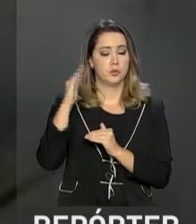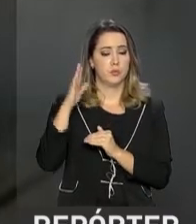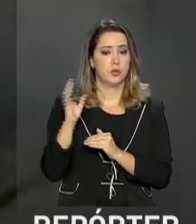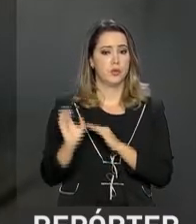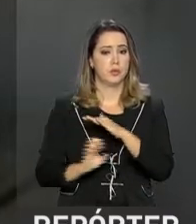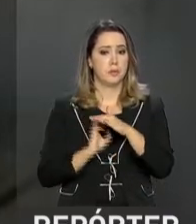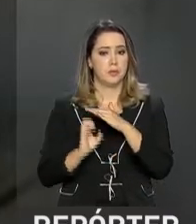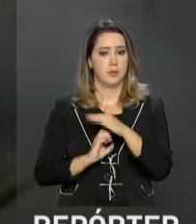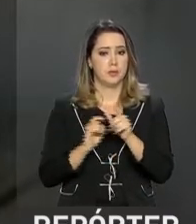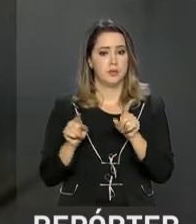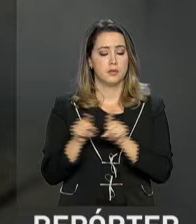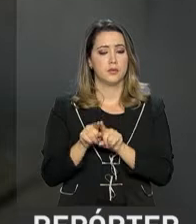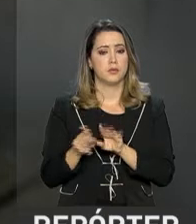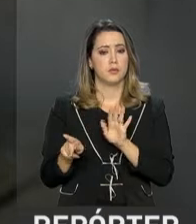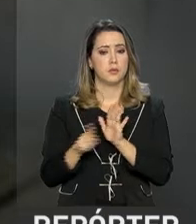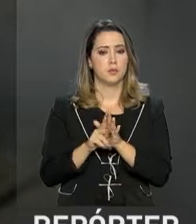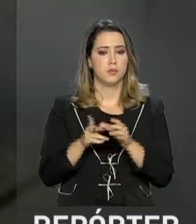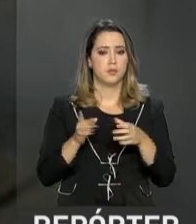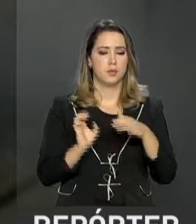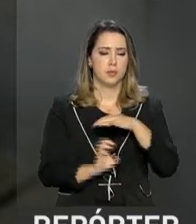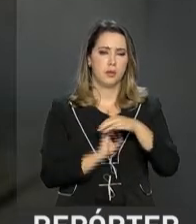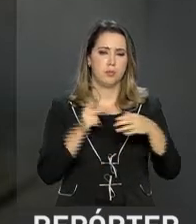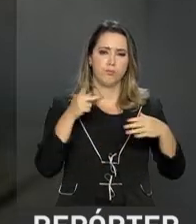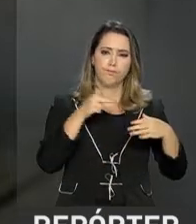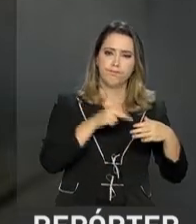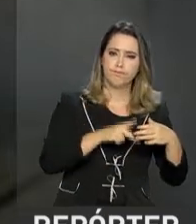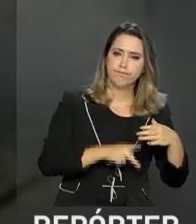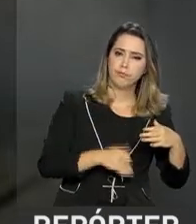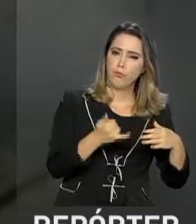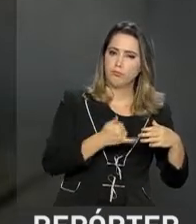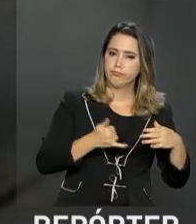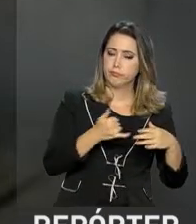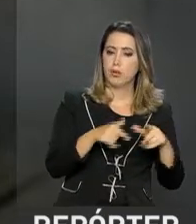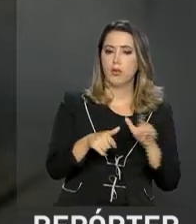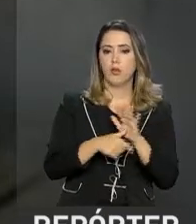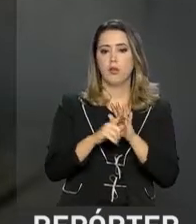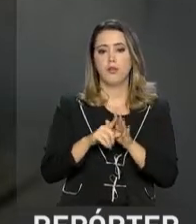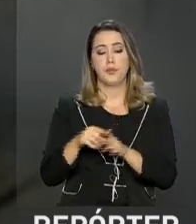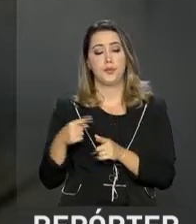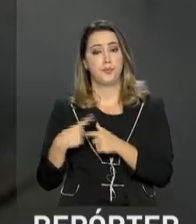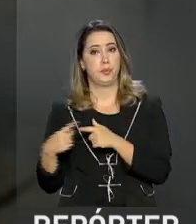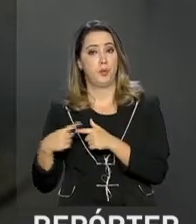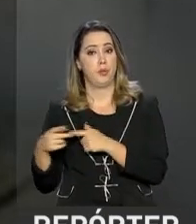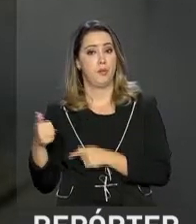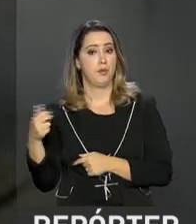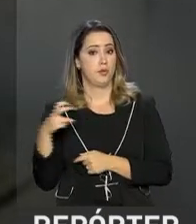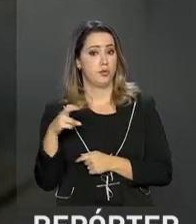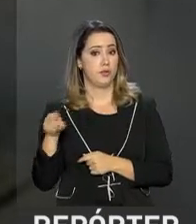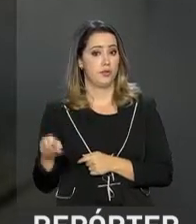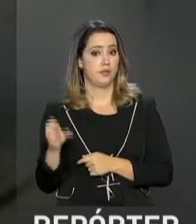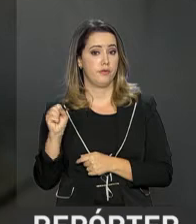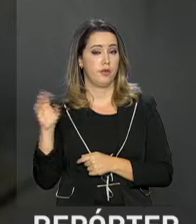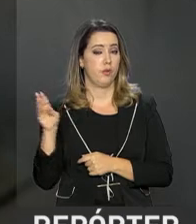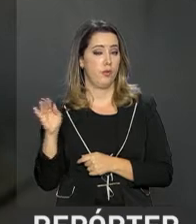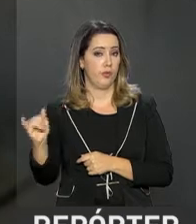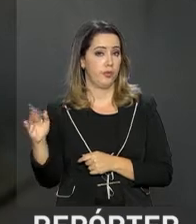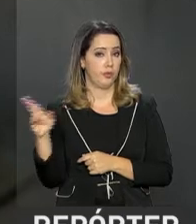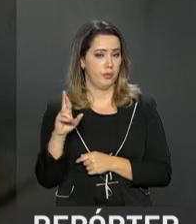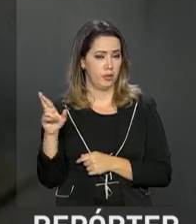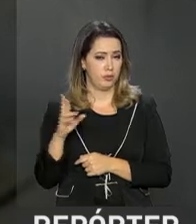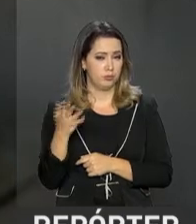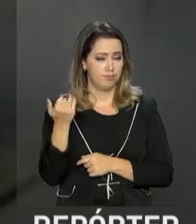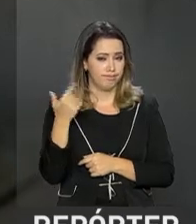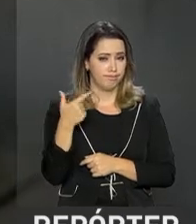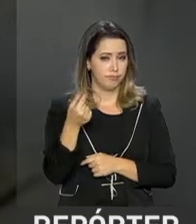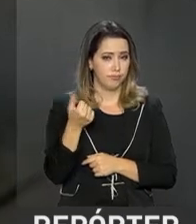federais foi da petrobras que saiu de um prejuízo de 15 bilhões de 800 milhões de reais nos primeiros nove